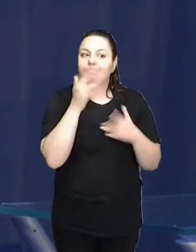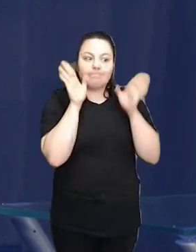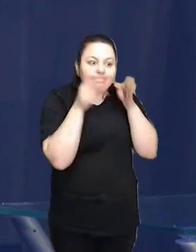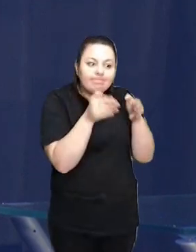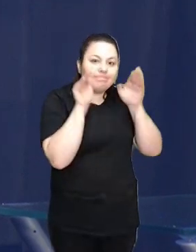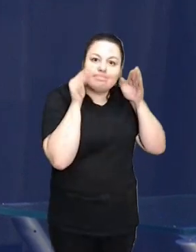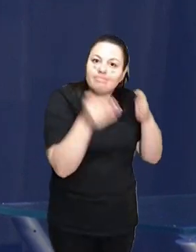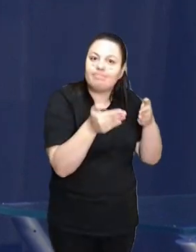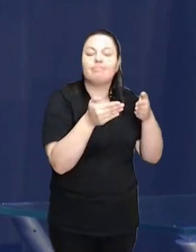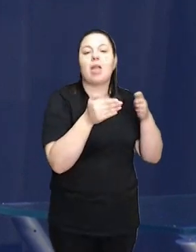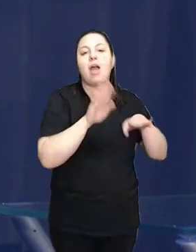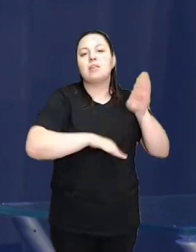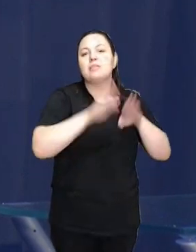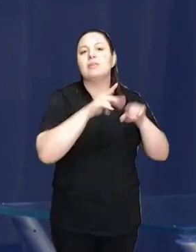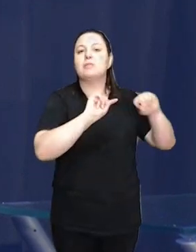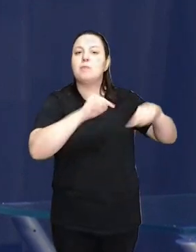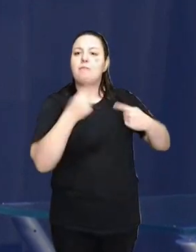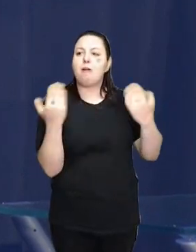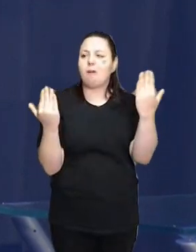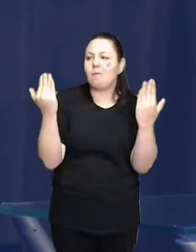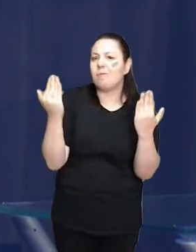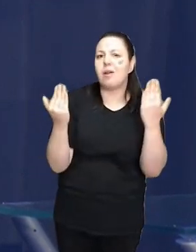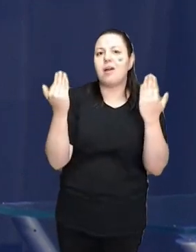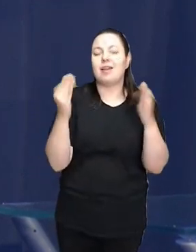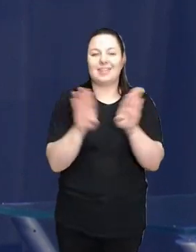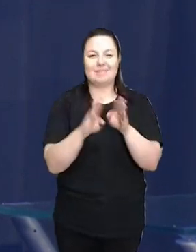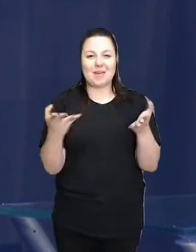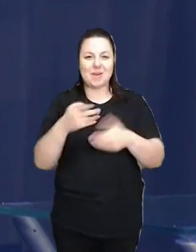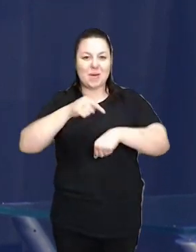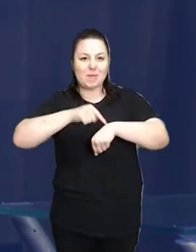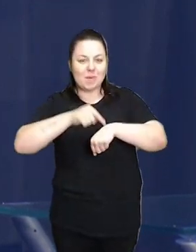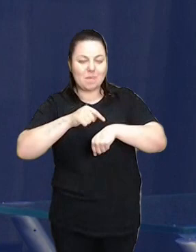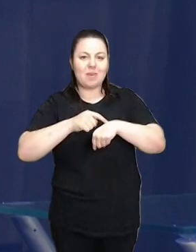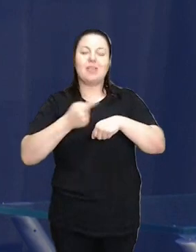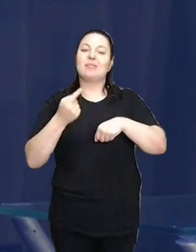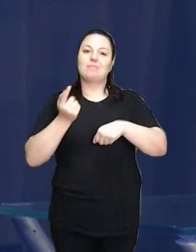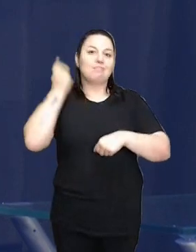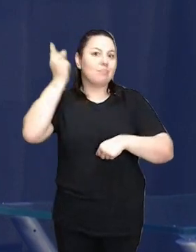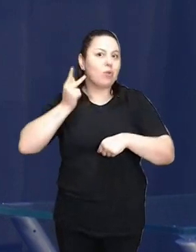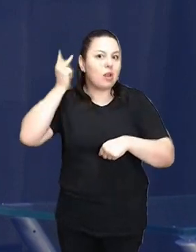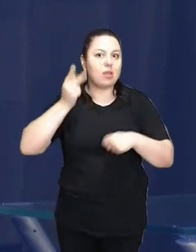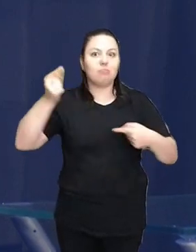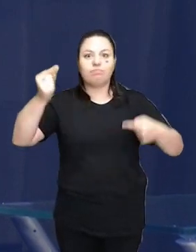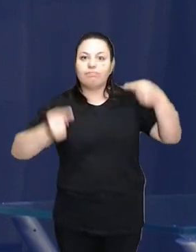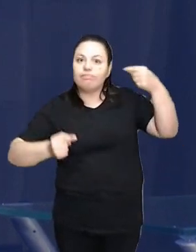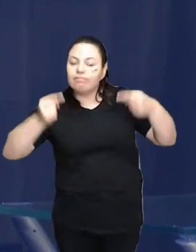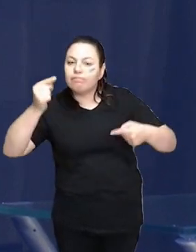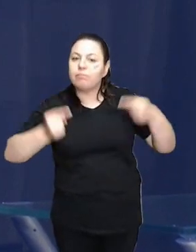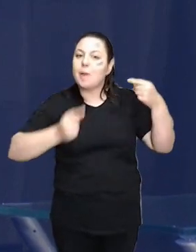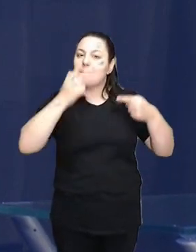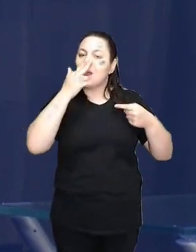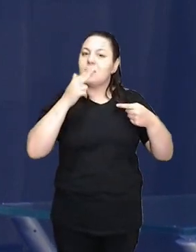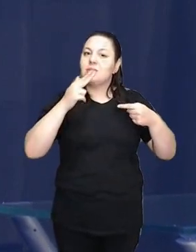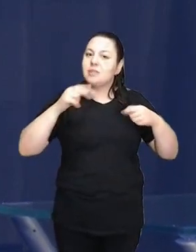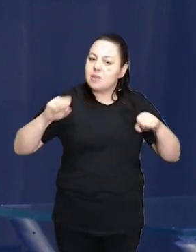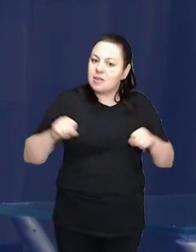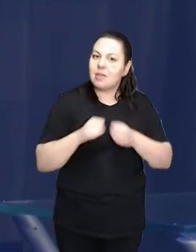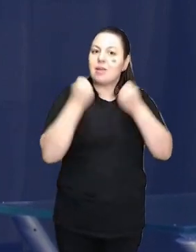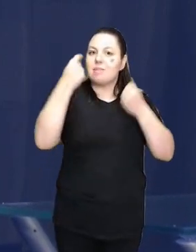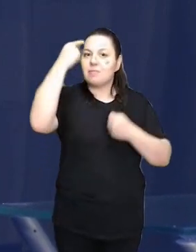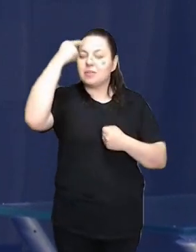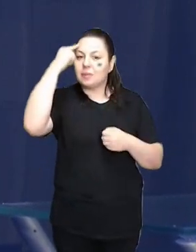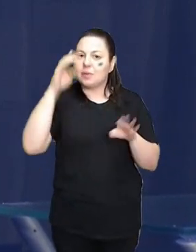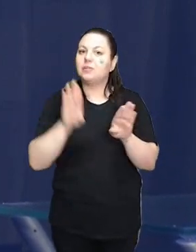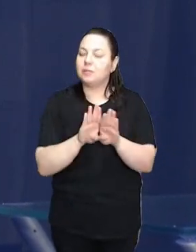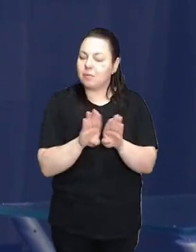gente, nesse momento, pós-eleições, a gente rompeu com quem pensava de uma forma diferente. Então, a gente precisa pensar nos